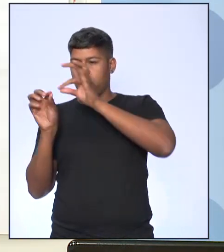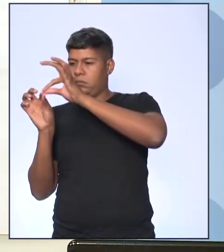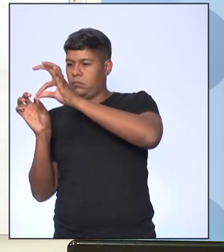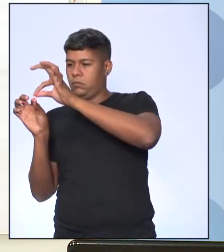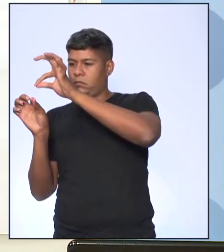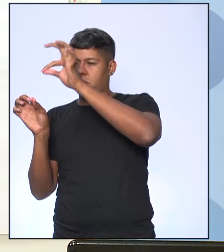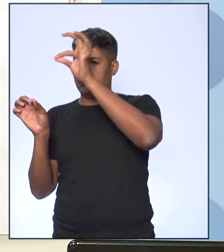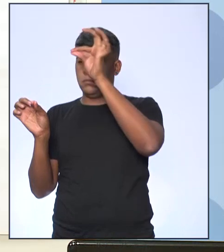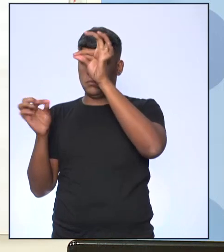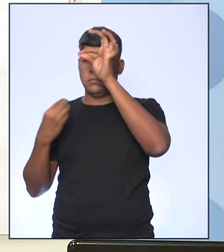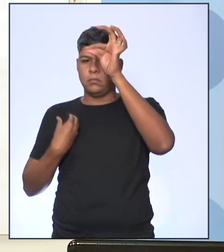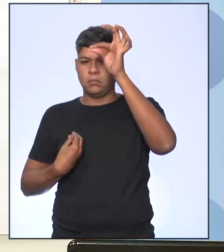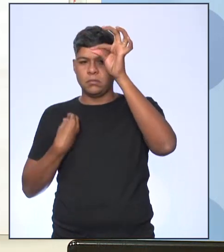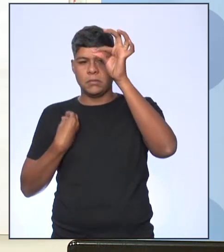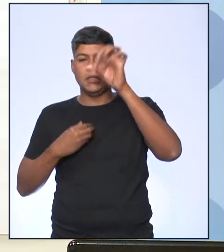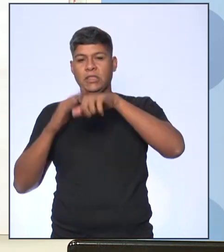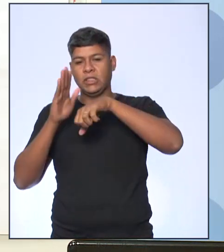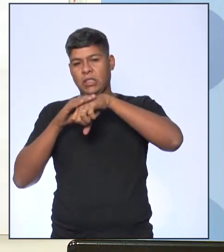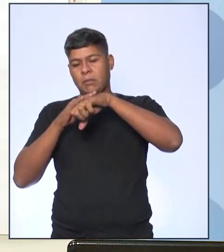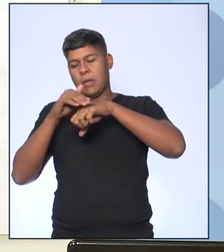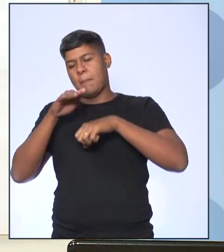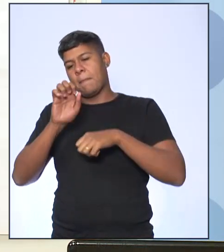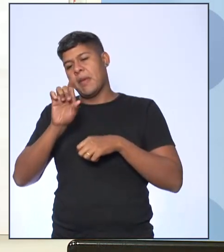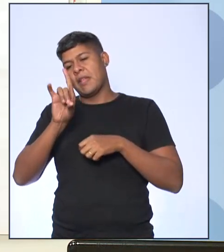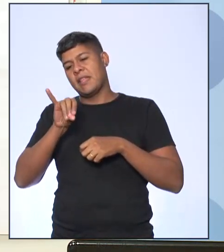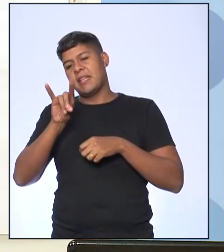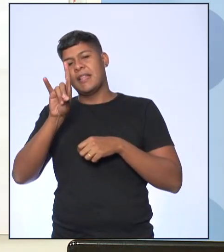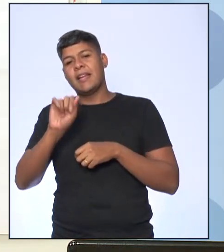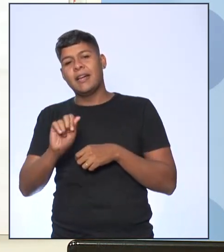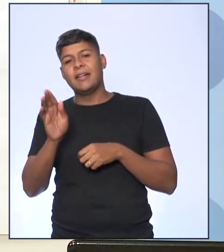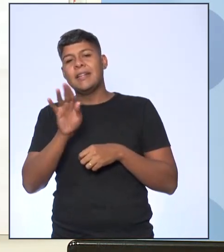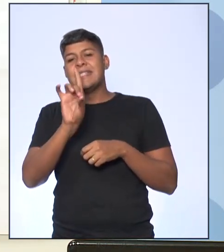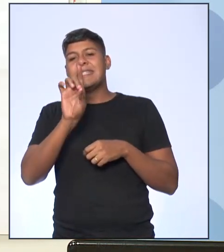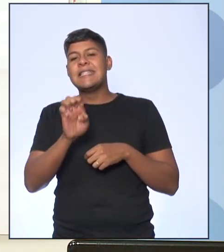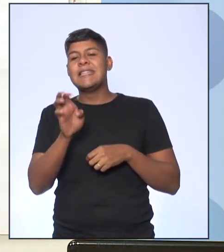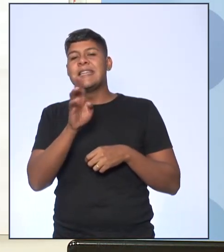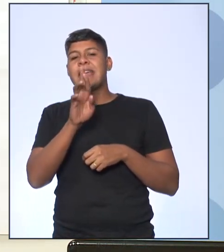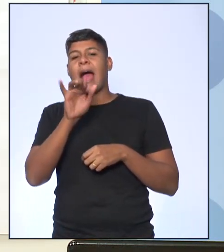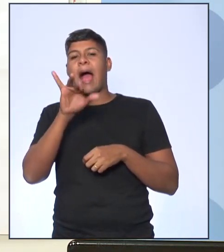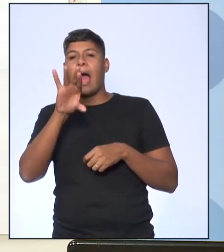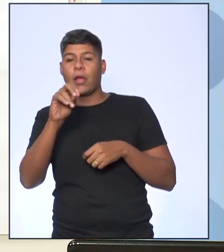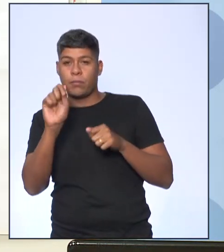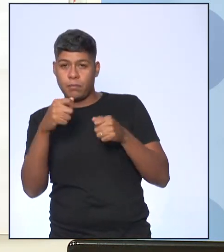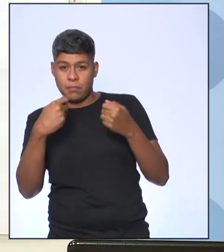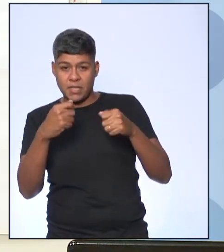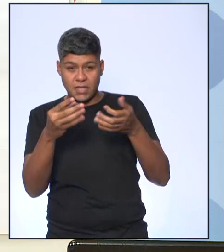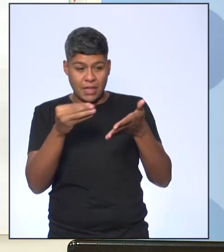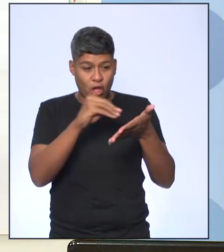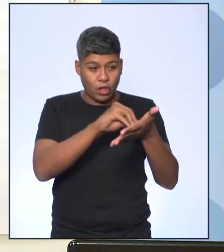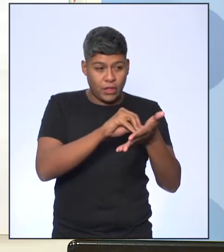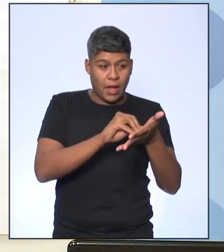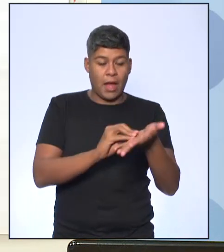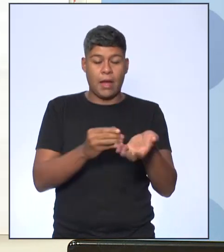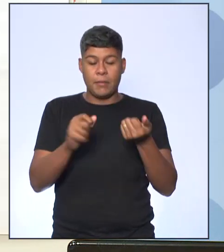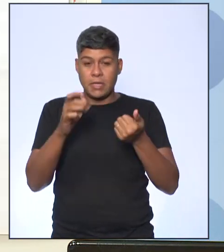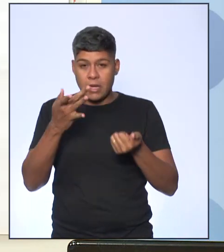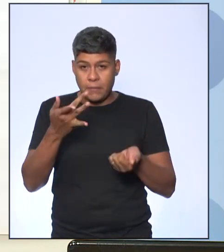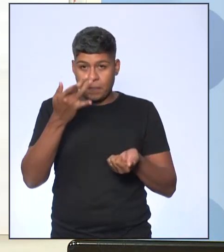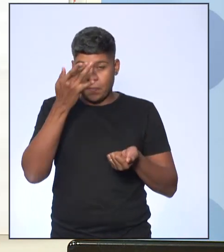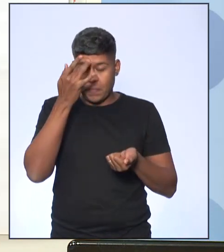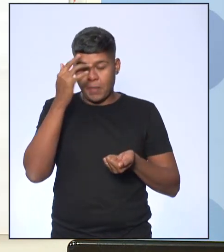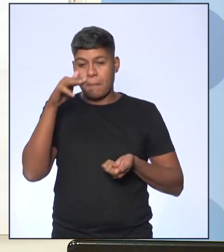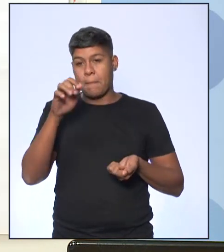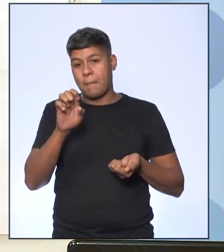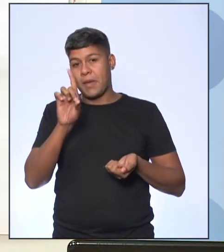da circunferência, essa é a medida de raio. Tomem nota disso, guardem muito bem essa